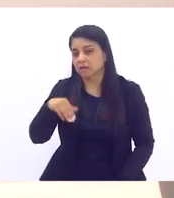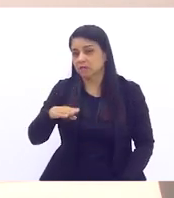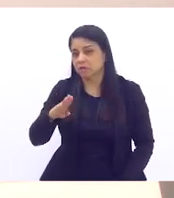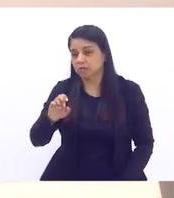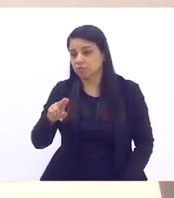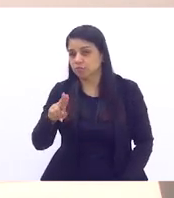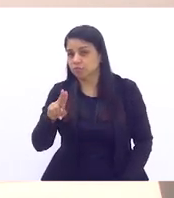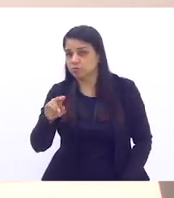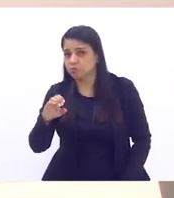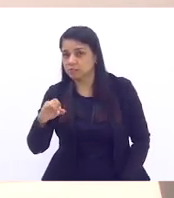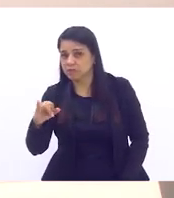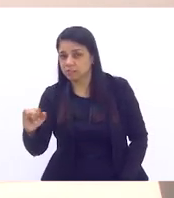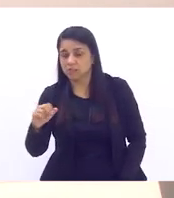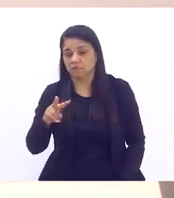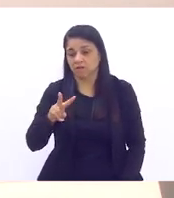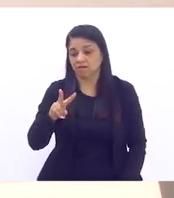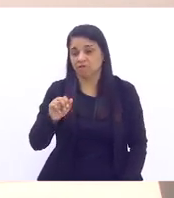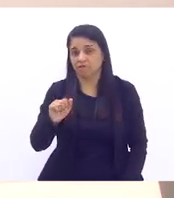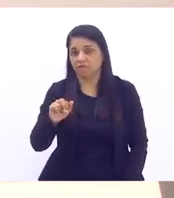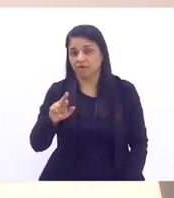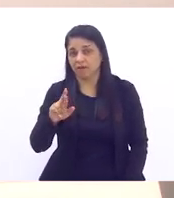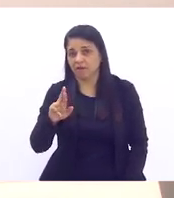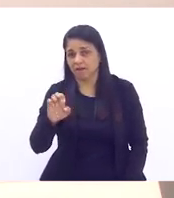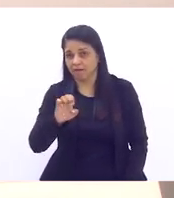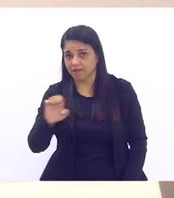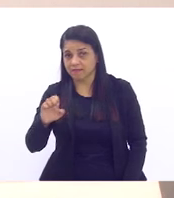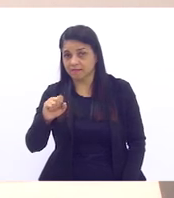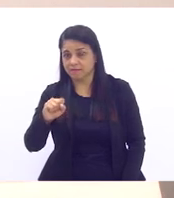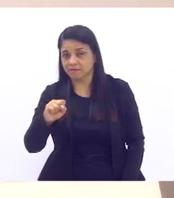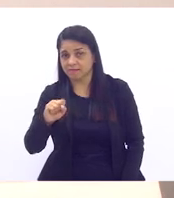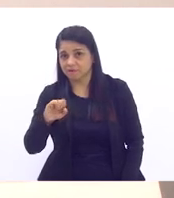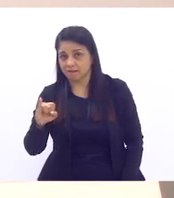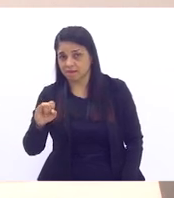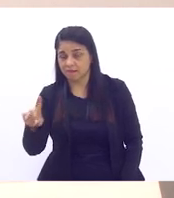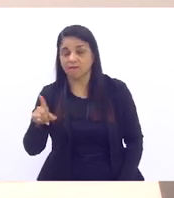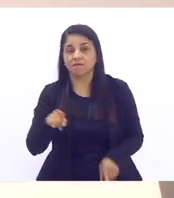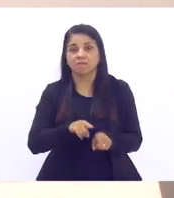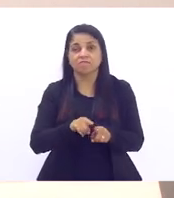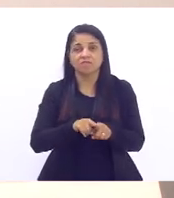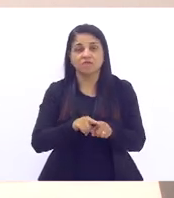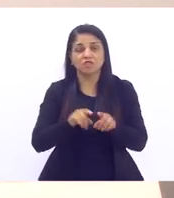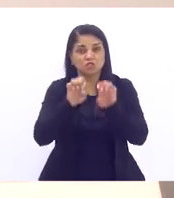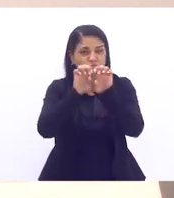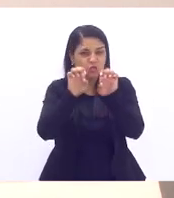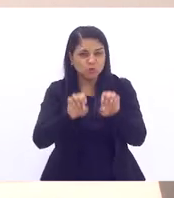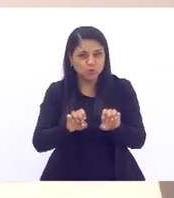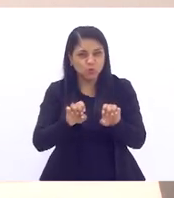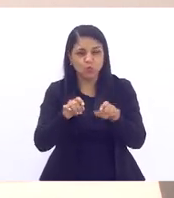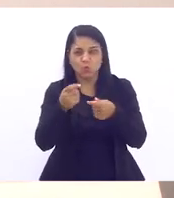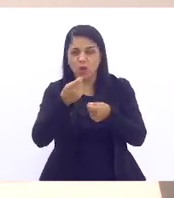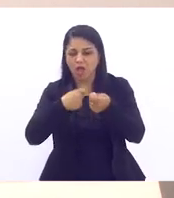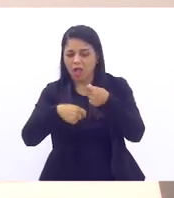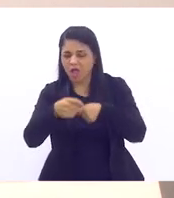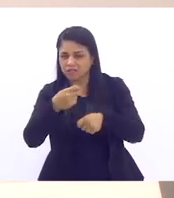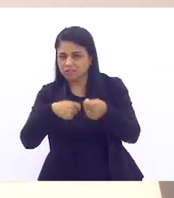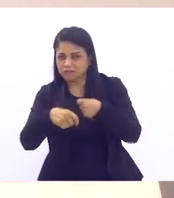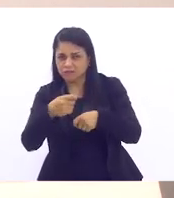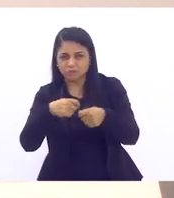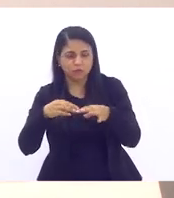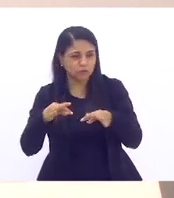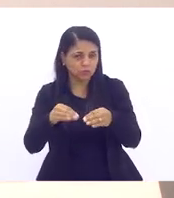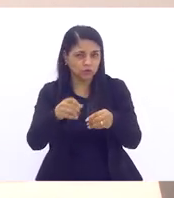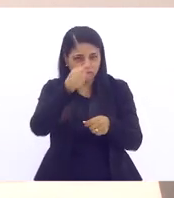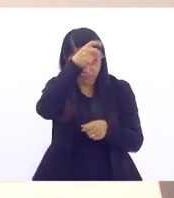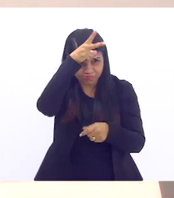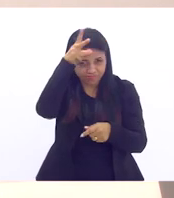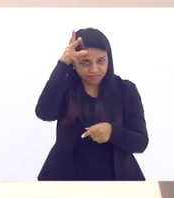Sai Miracema plano Noroeste Fluminense tem uma estrutura administrativa geral toda a administradora Municipal em todos